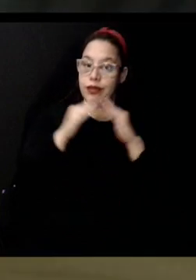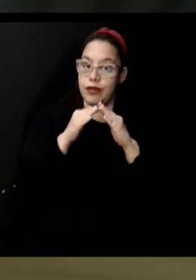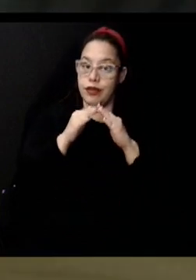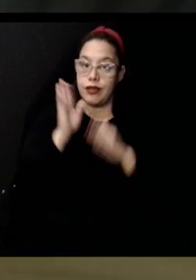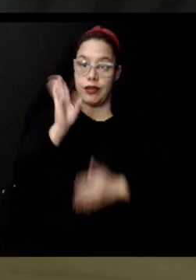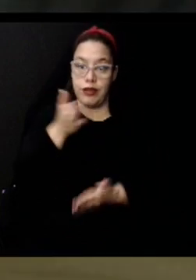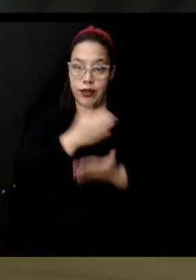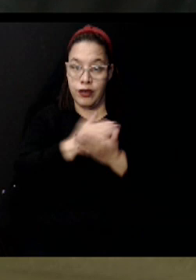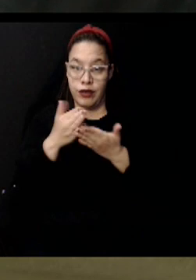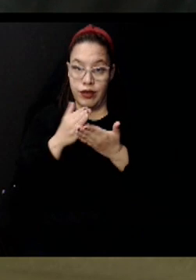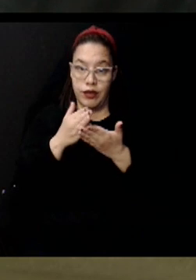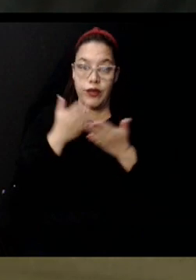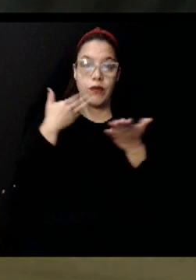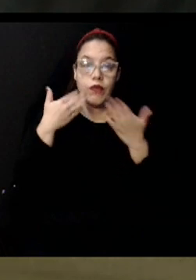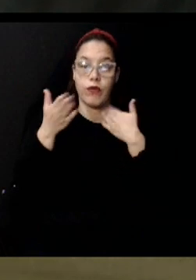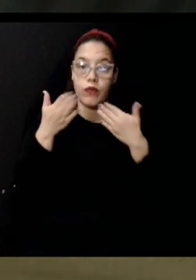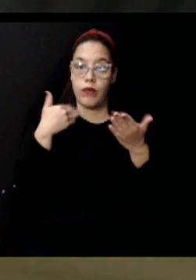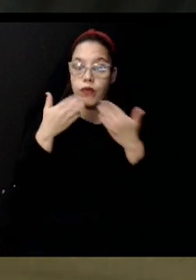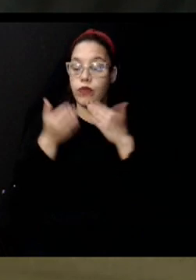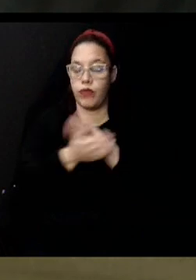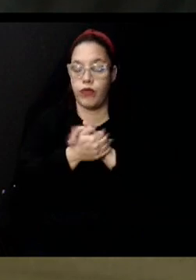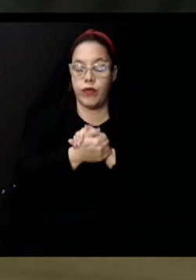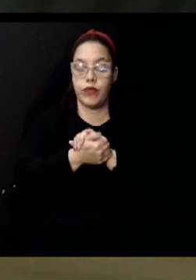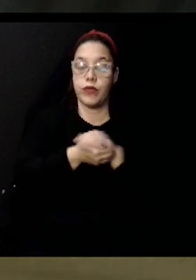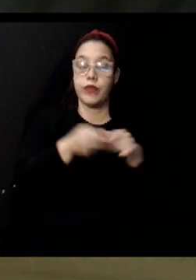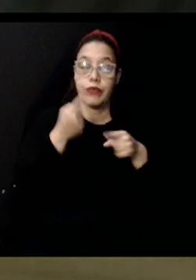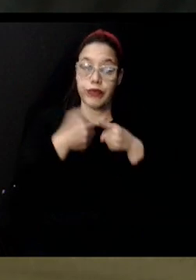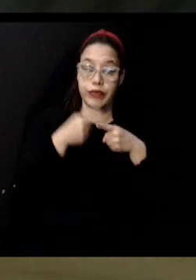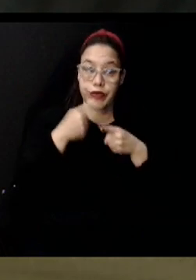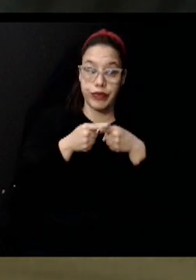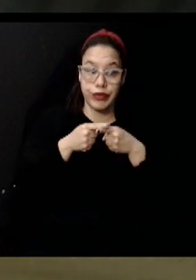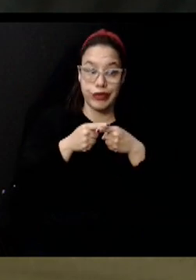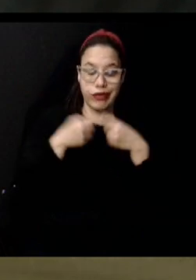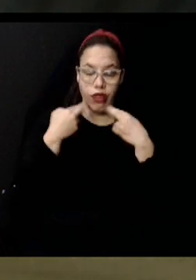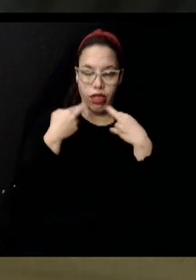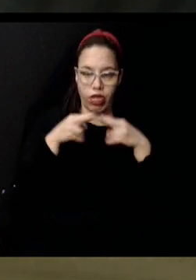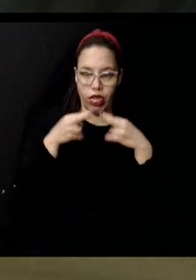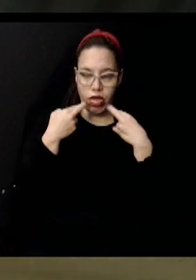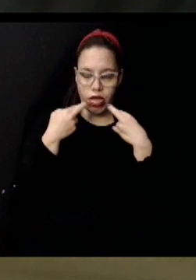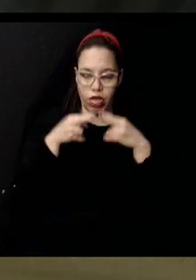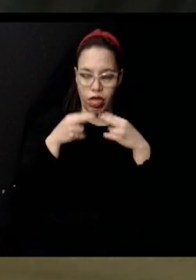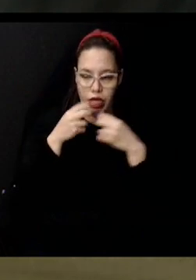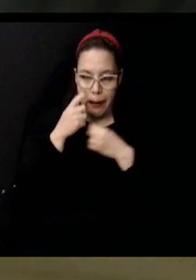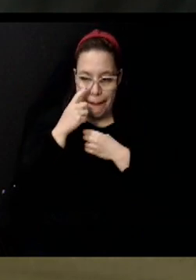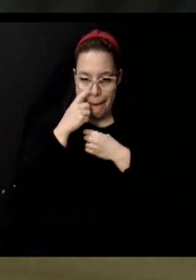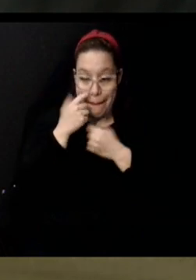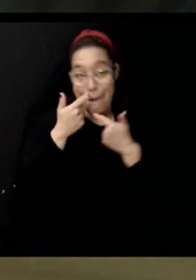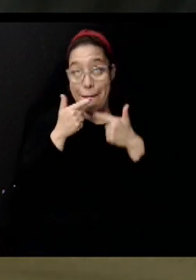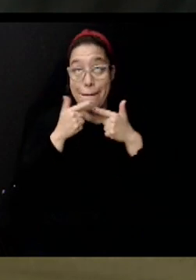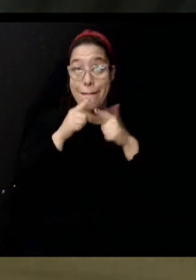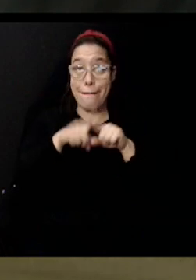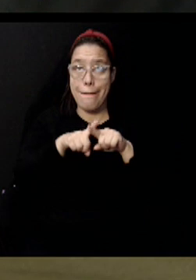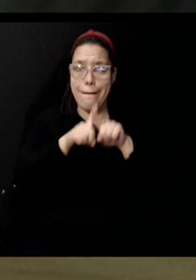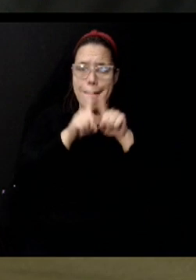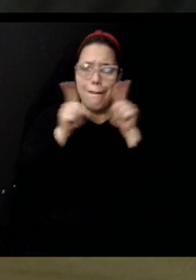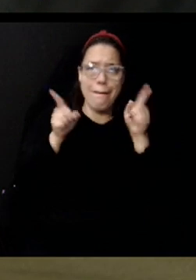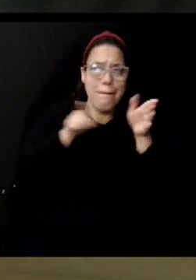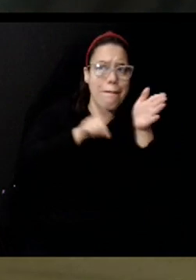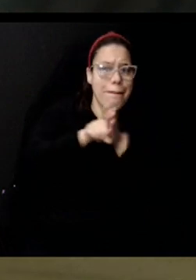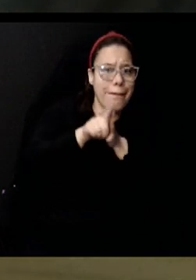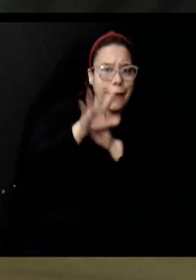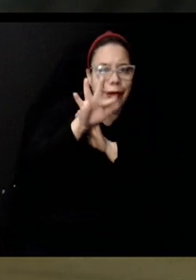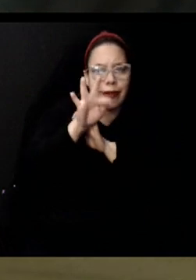nosso bate-papo, porque começar reclamando pode até parecer uma piada, mas eu pergunto para você, Fabiana, existe